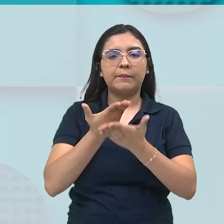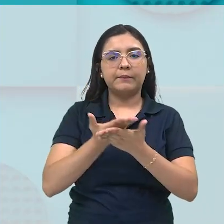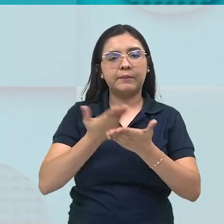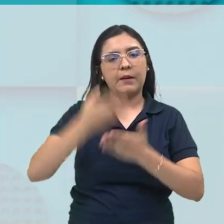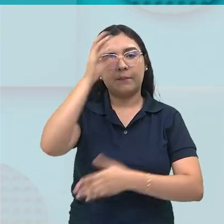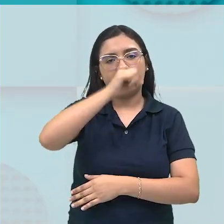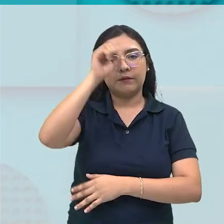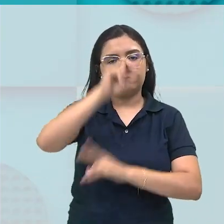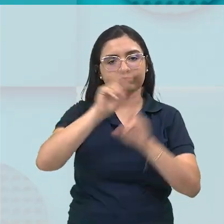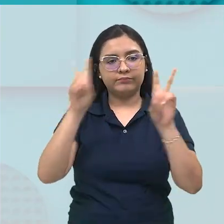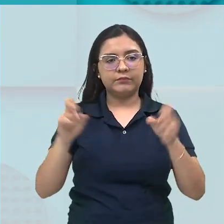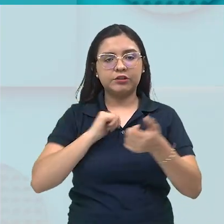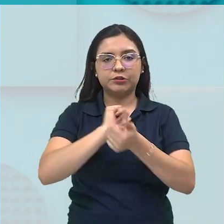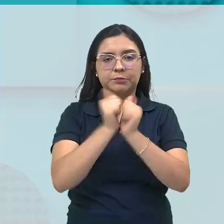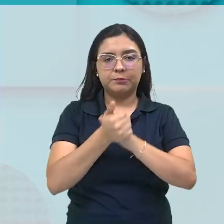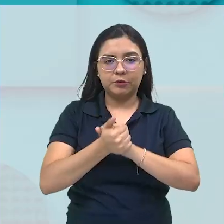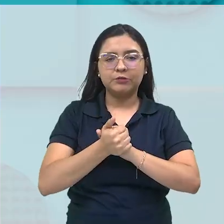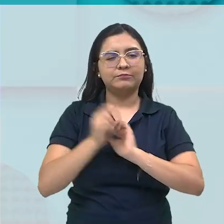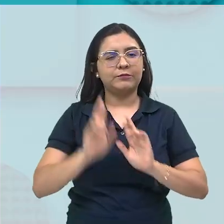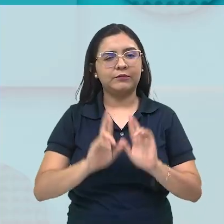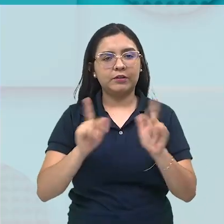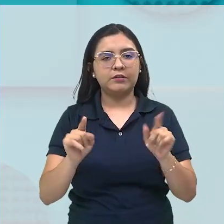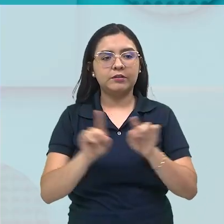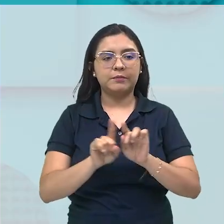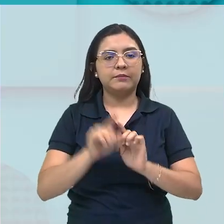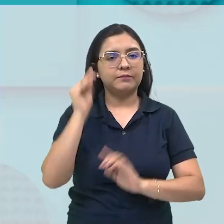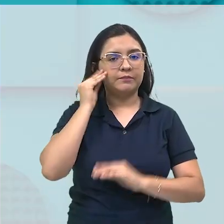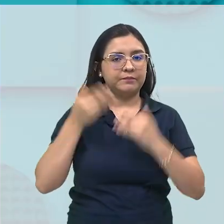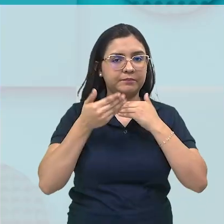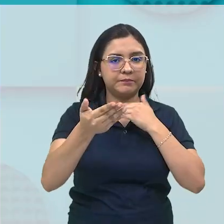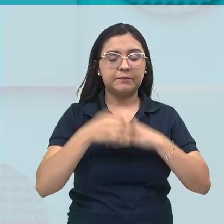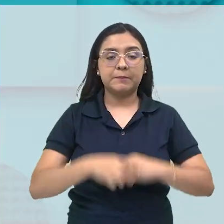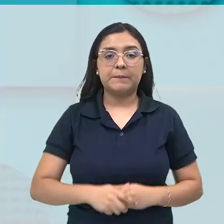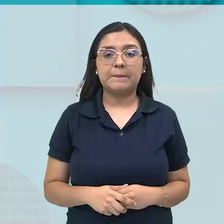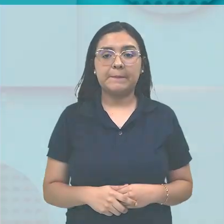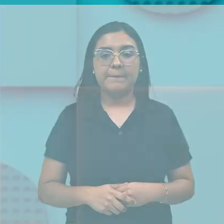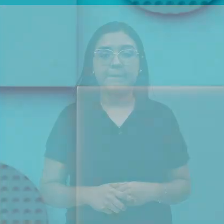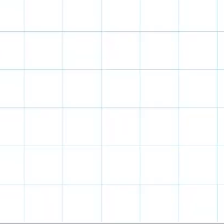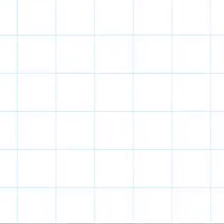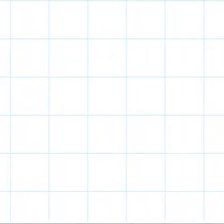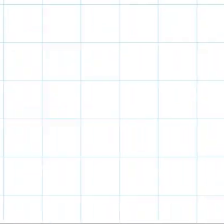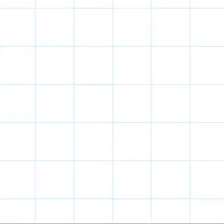um pouco mais sobre esse esporte tão diferente. Me acompanhe, vamos comigo.